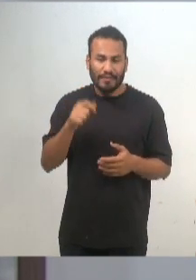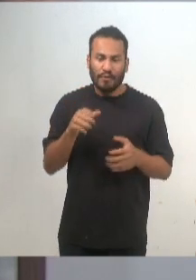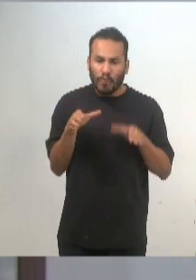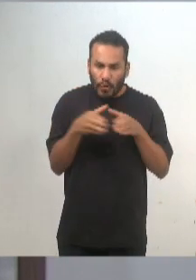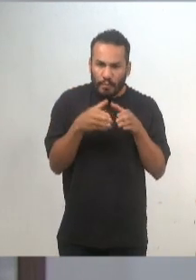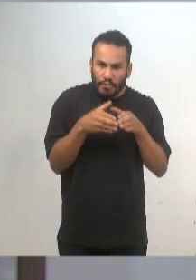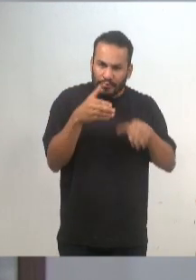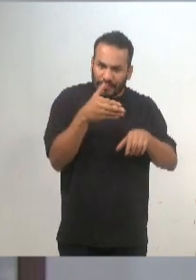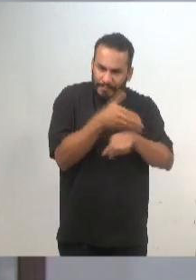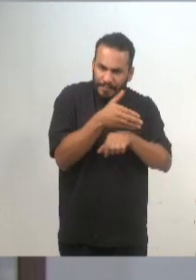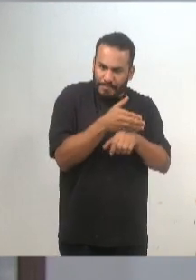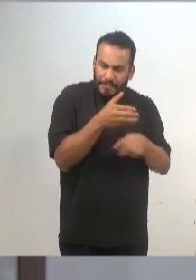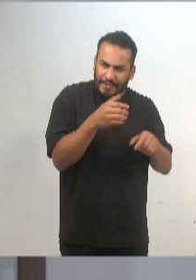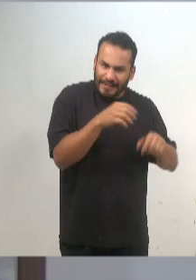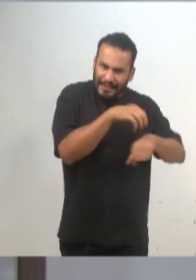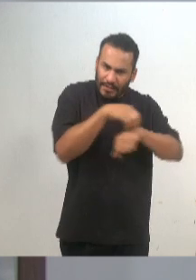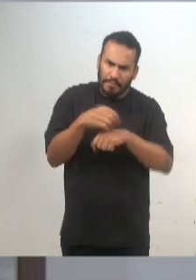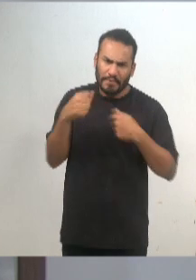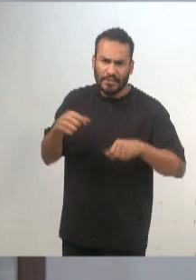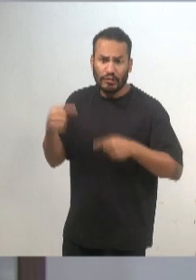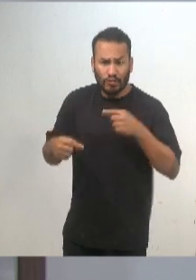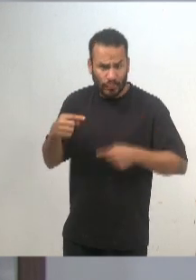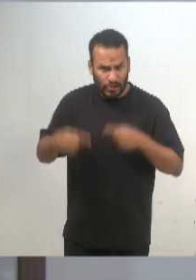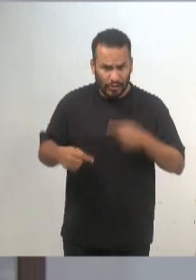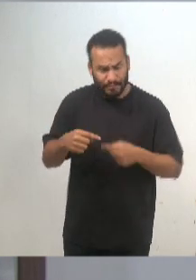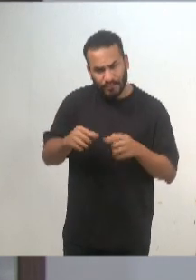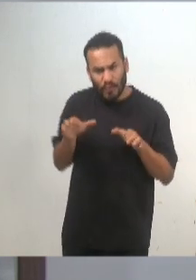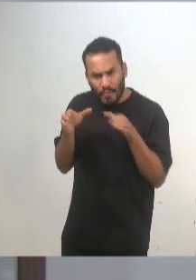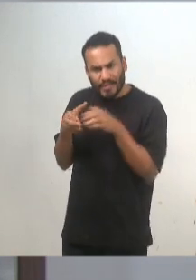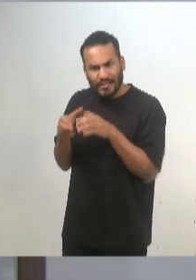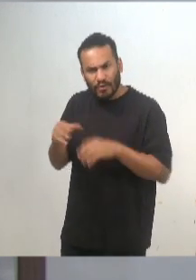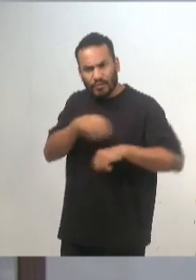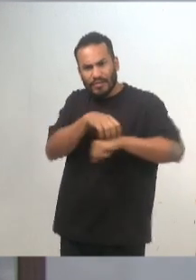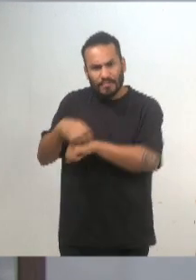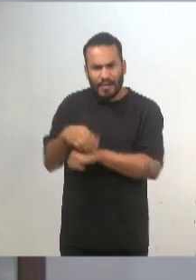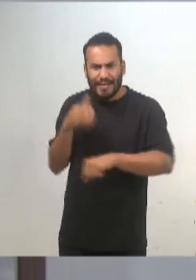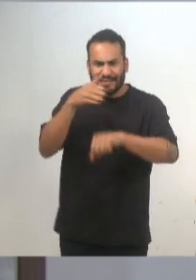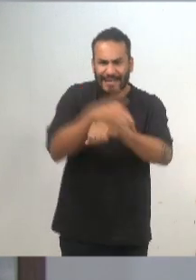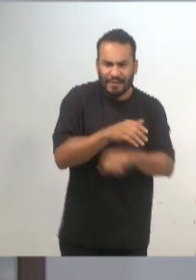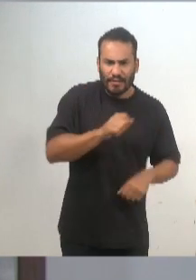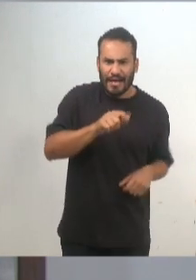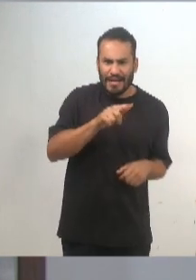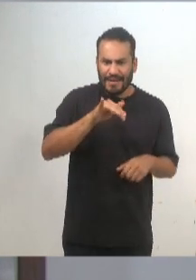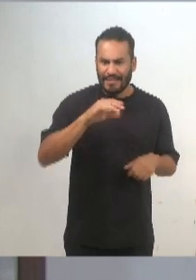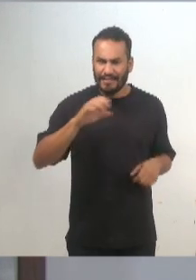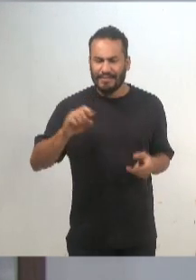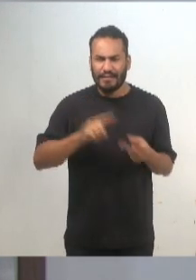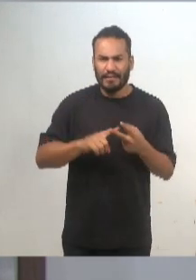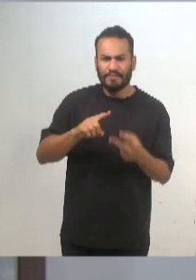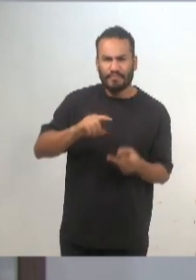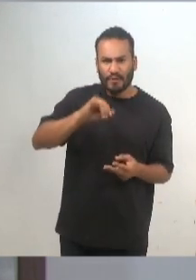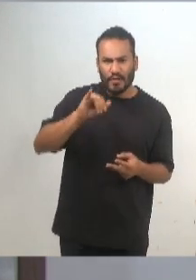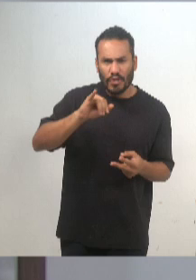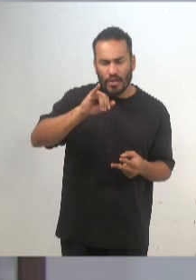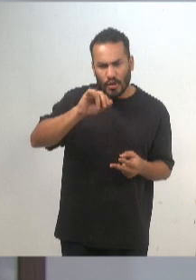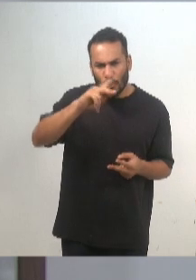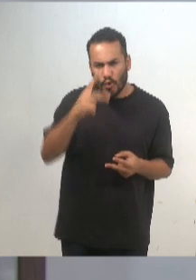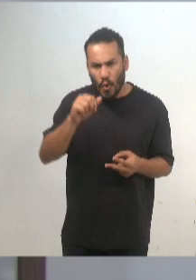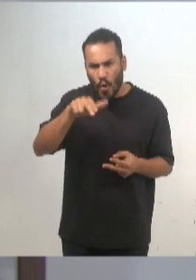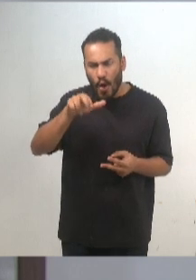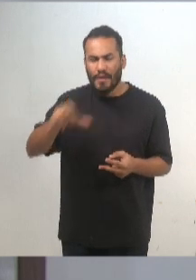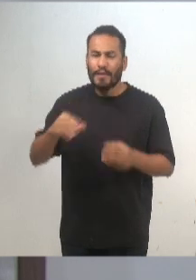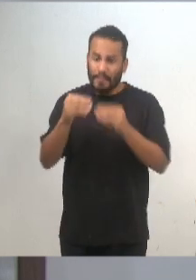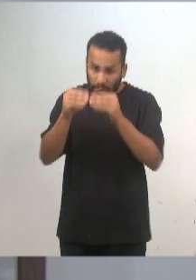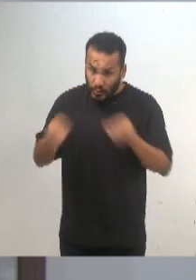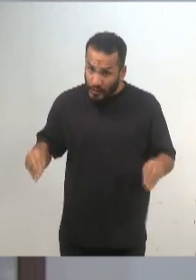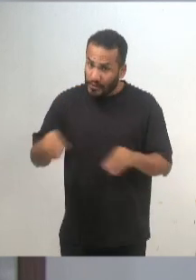Transporte, vamos ter que discutir isso na Comissão de Transportes. Esse acesso entre a Rua Alice Ferreira e a Rua Johann Sachs, com prejuízo